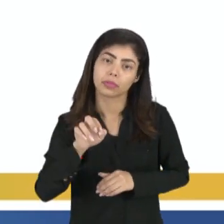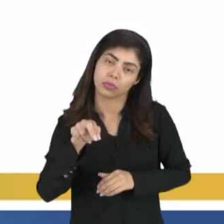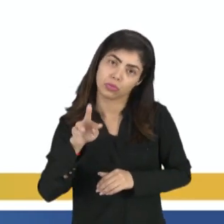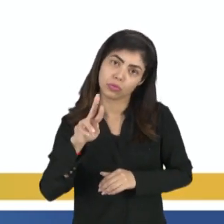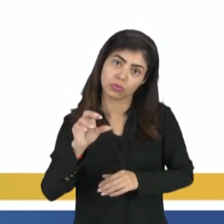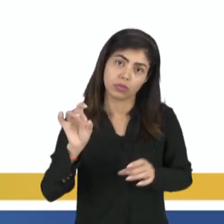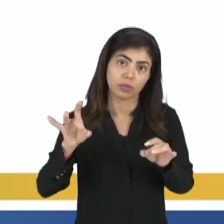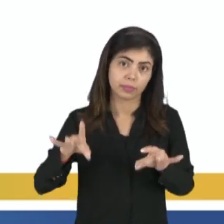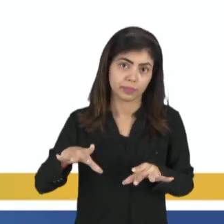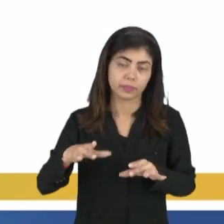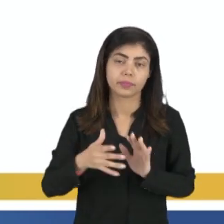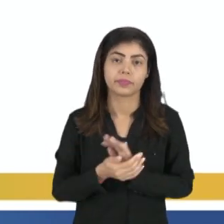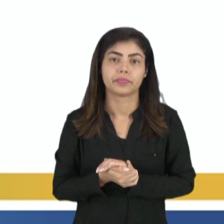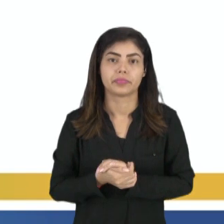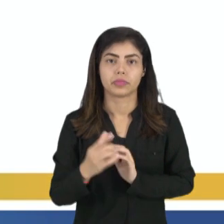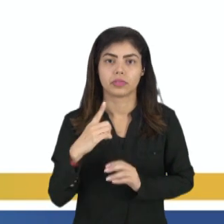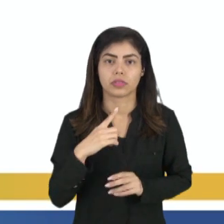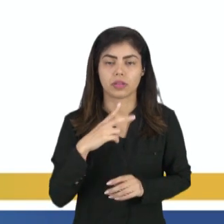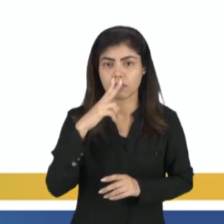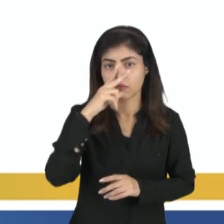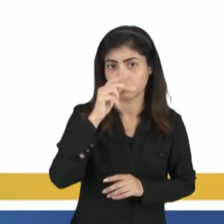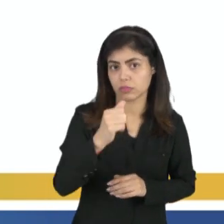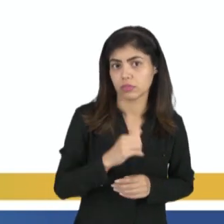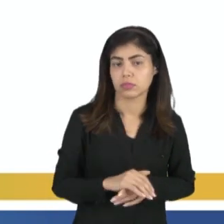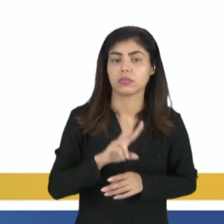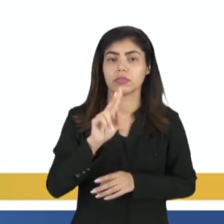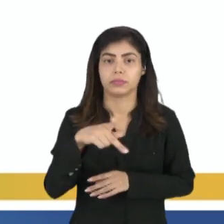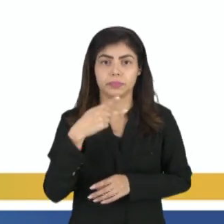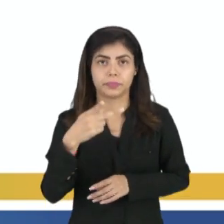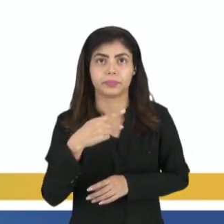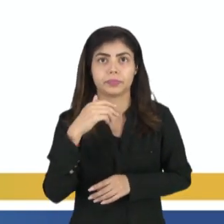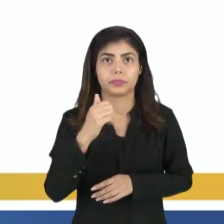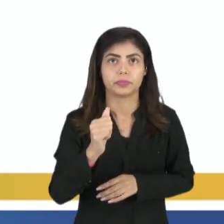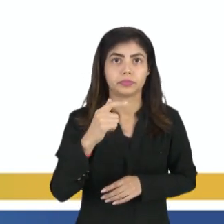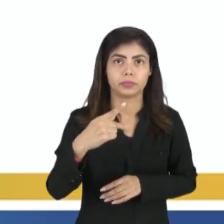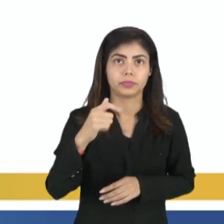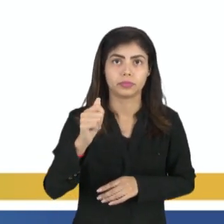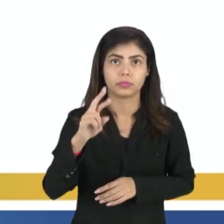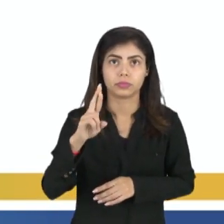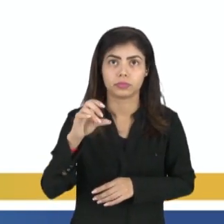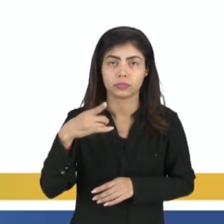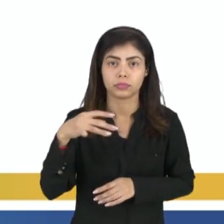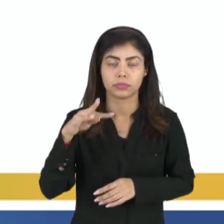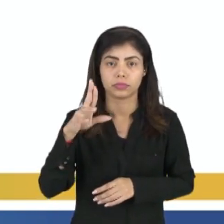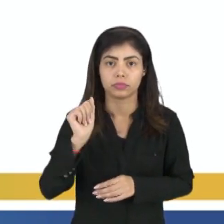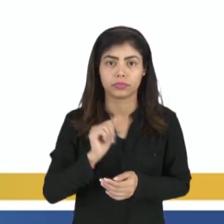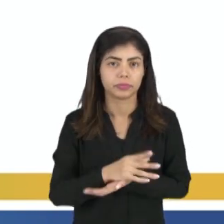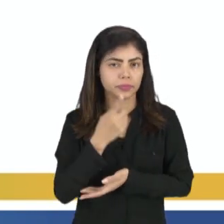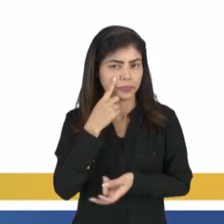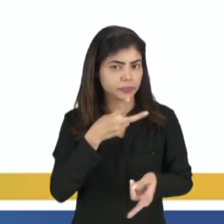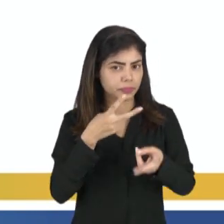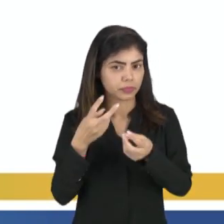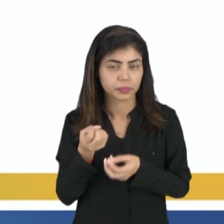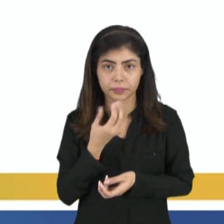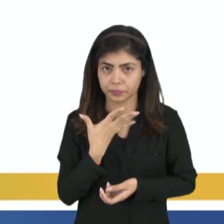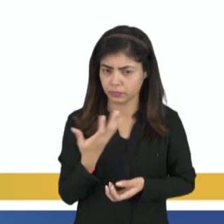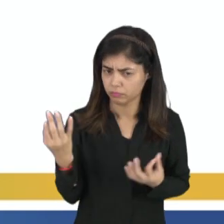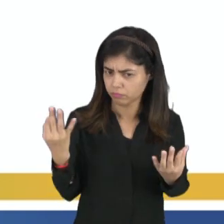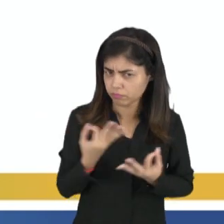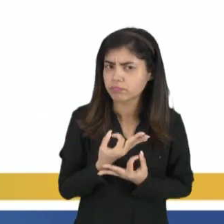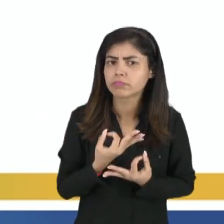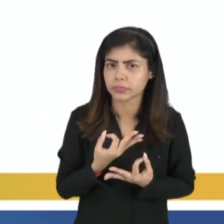sílaba ela é uma sílaba tônica então nós falamos que ela é uma palavra paroxítona vamos observar bem